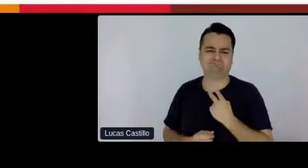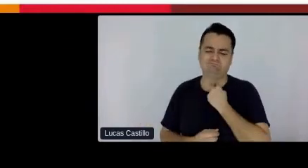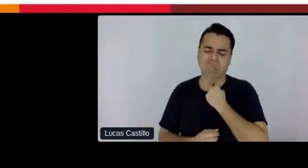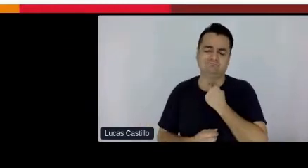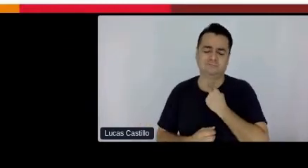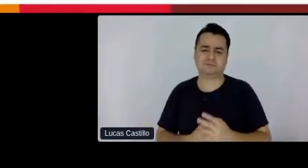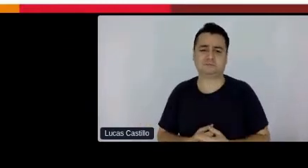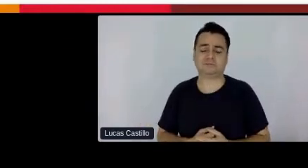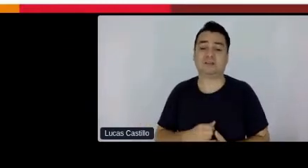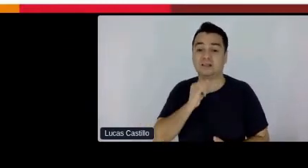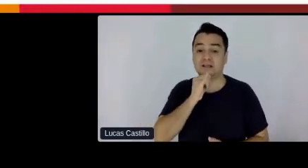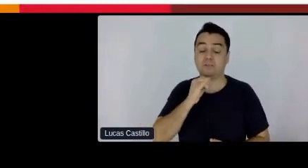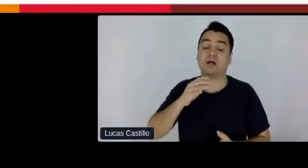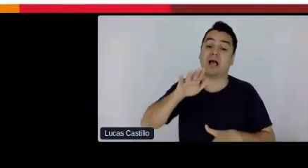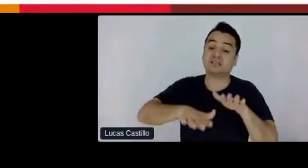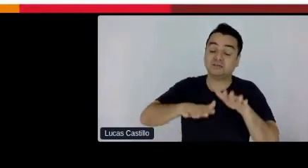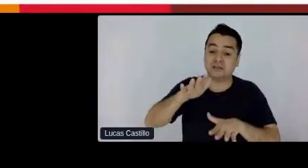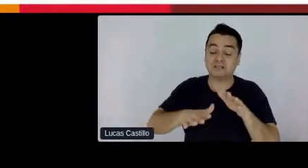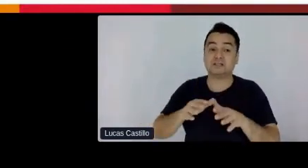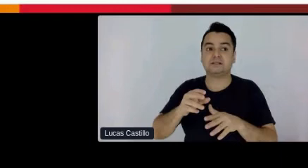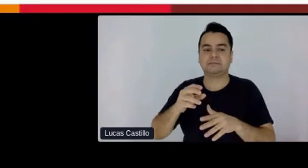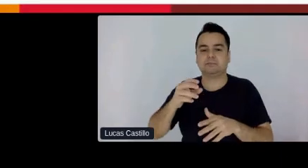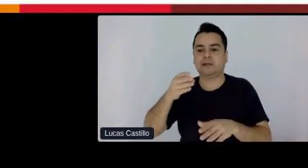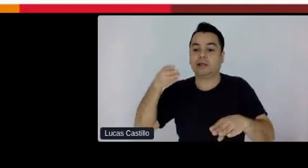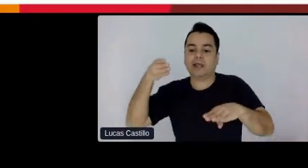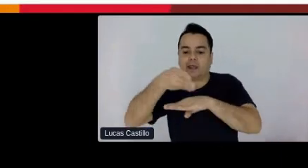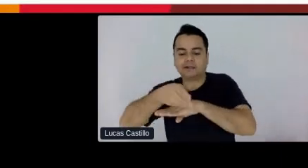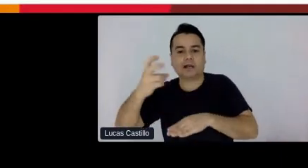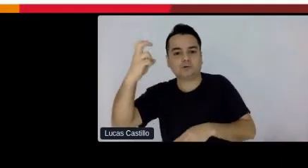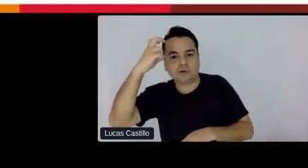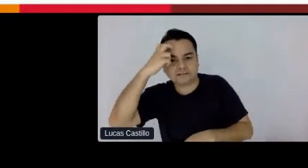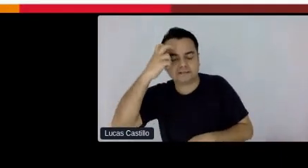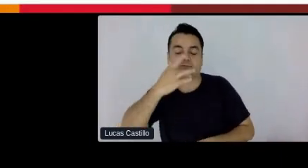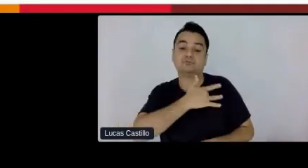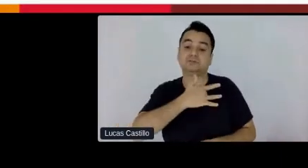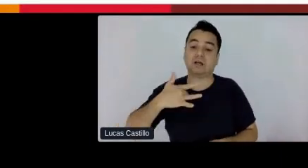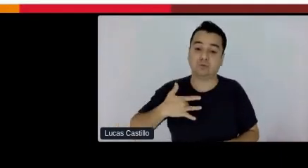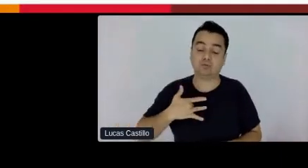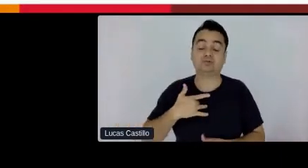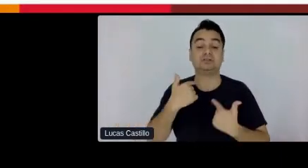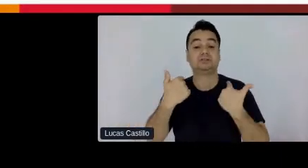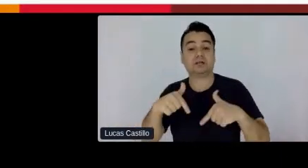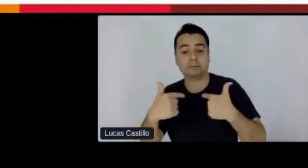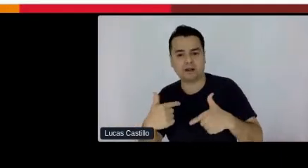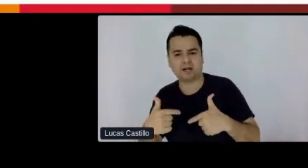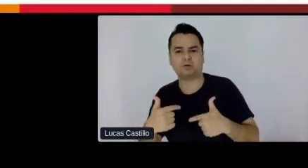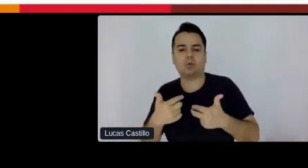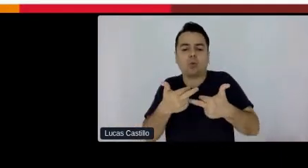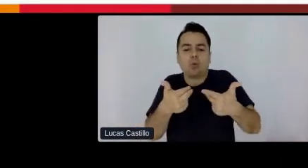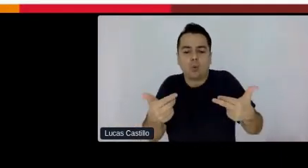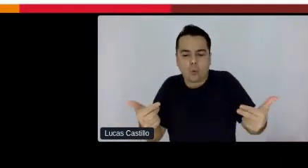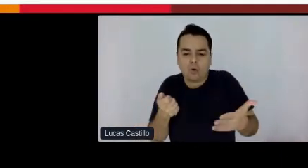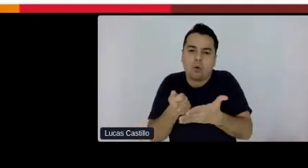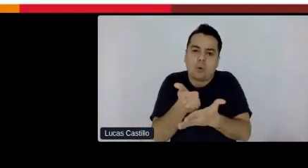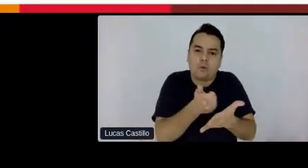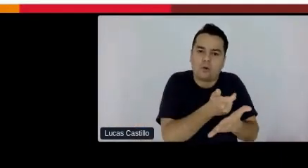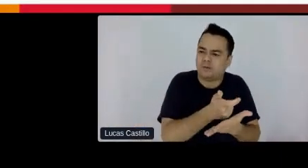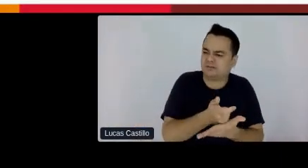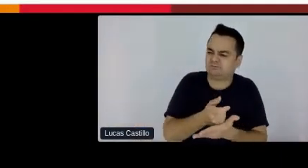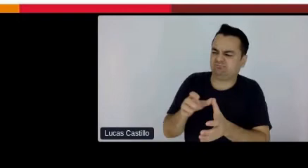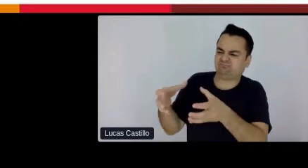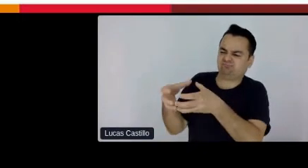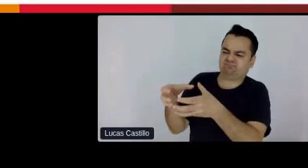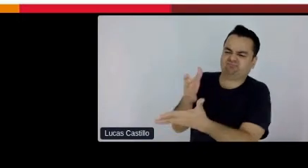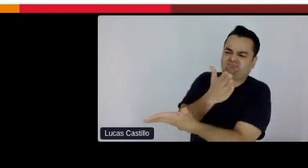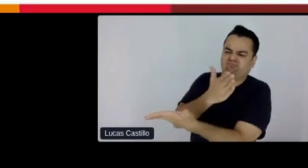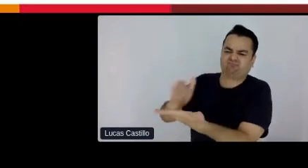processo político, no acesso à educação, saúde, empregos, bens materiais, entre outros. E existem muitas